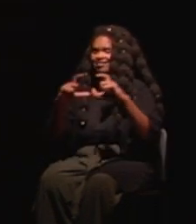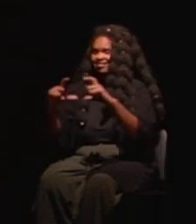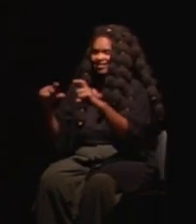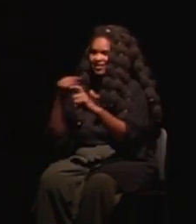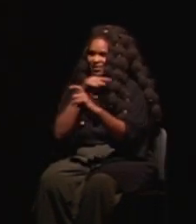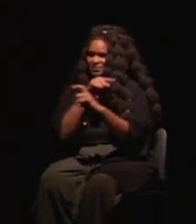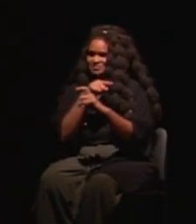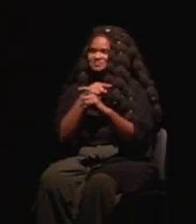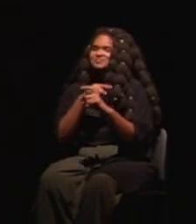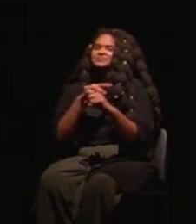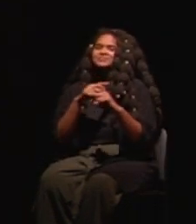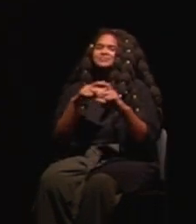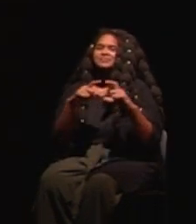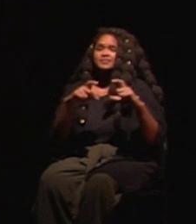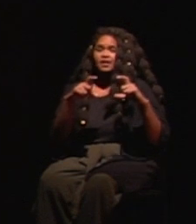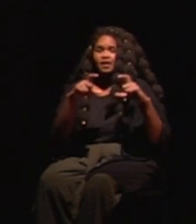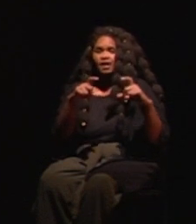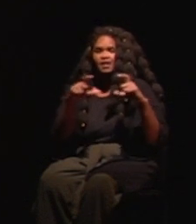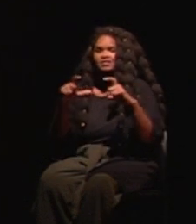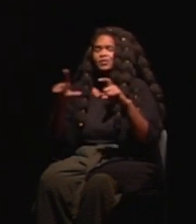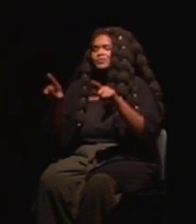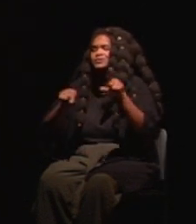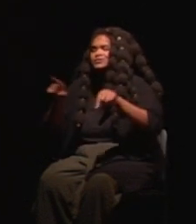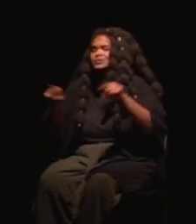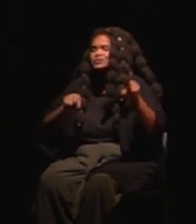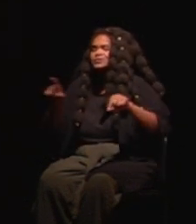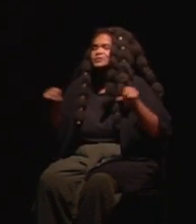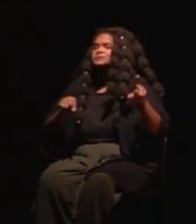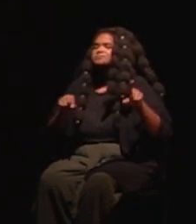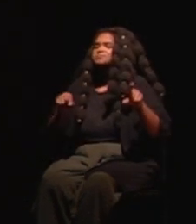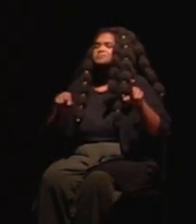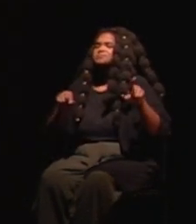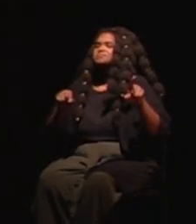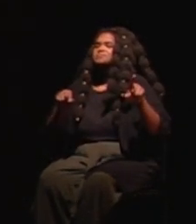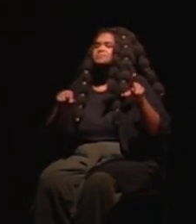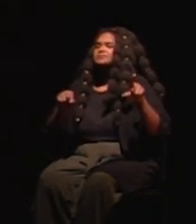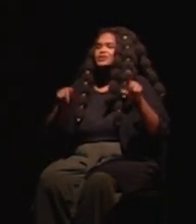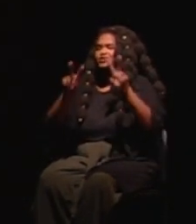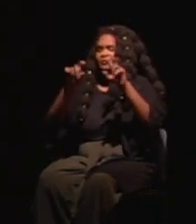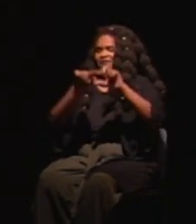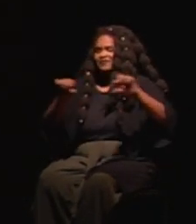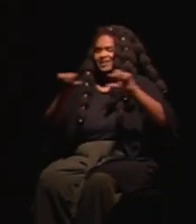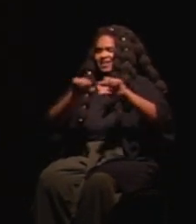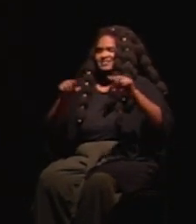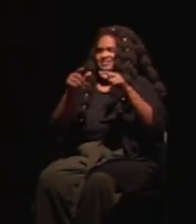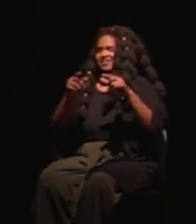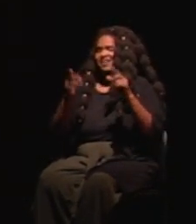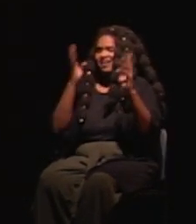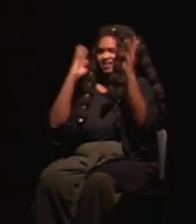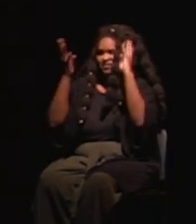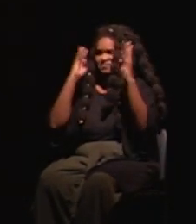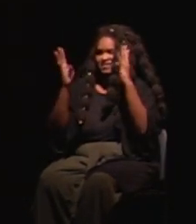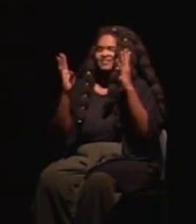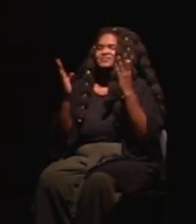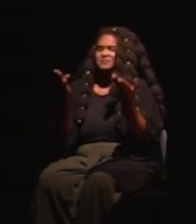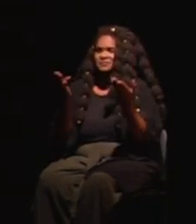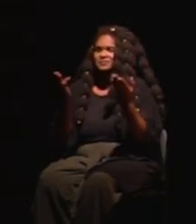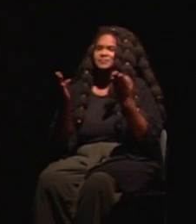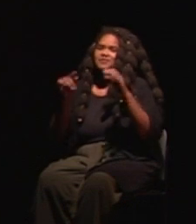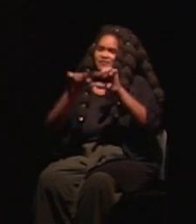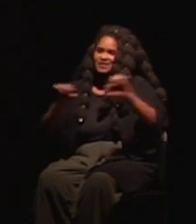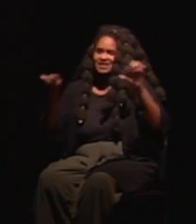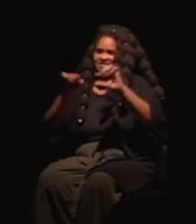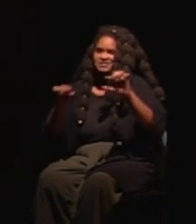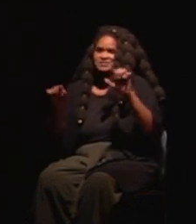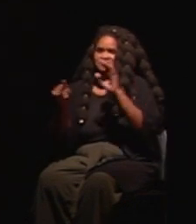postais, que foi uma seleção dos dizeres de caminhão, da série Escritas de Caminhão.